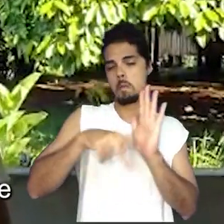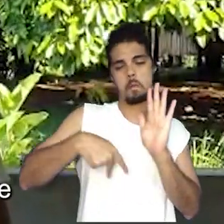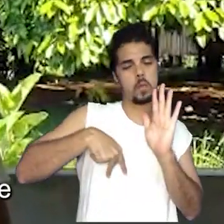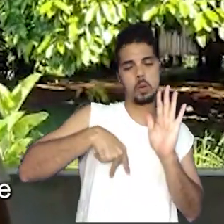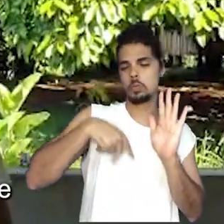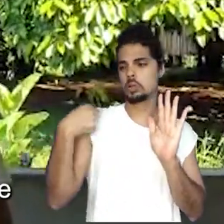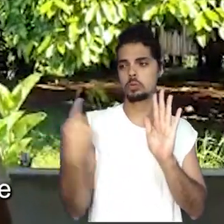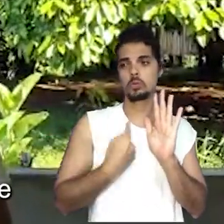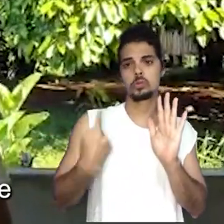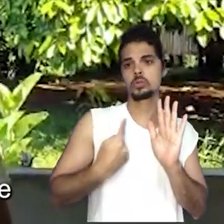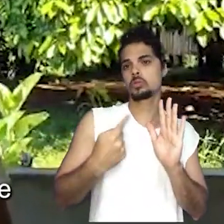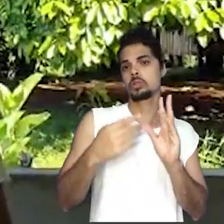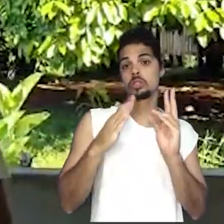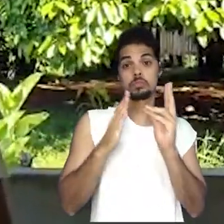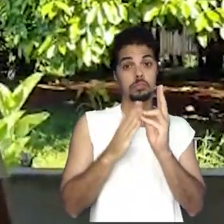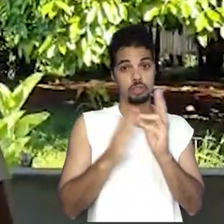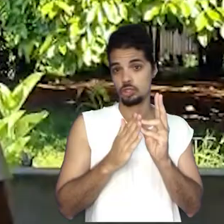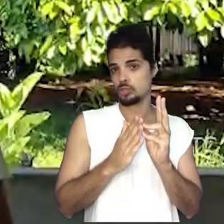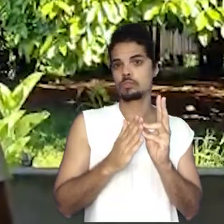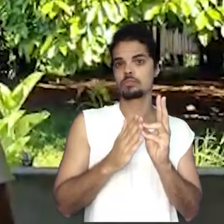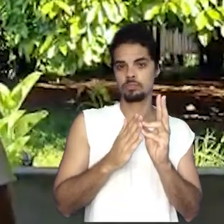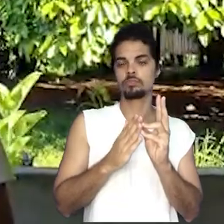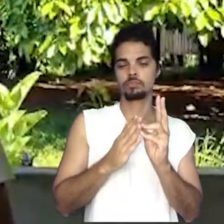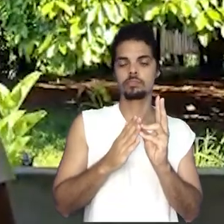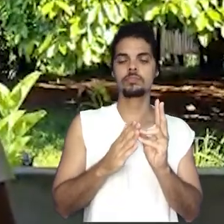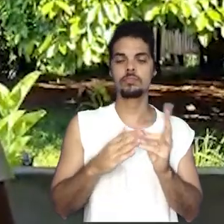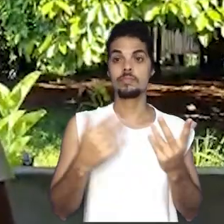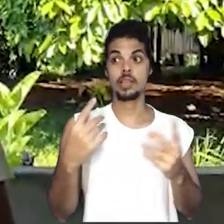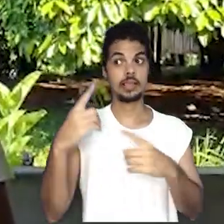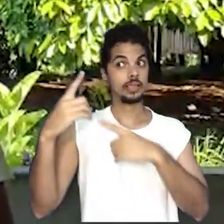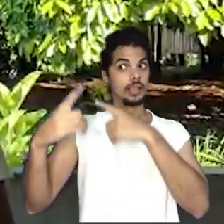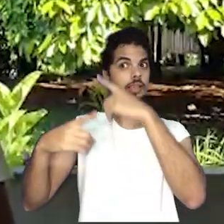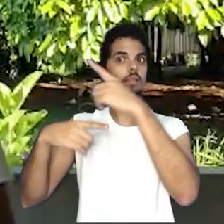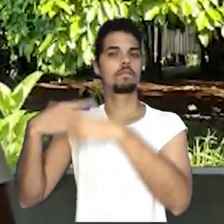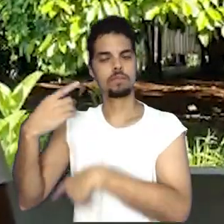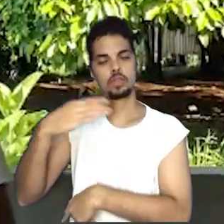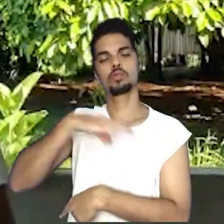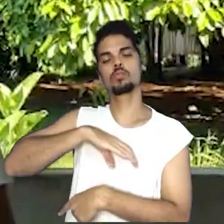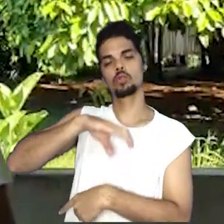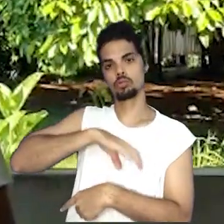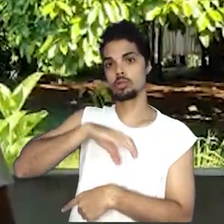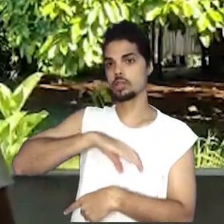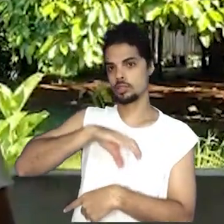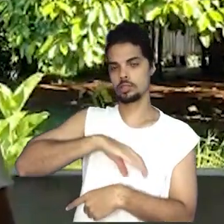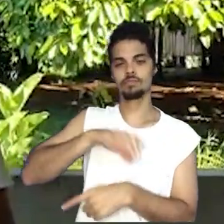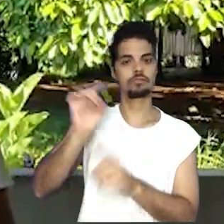língua portuguesa. Então, isso foi um avanço, principalmente para a questão da valorização da língua e também da cultura.